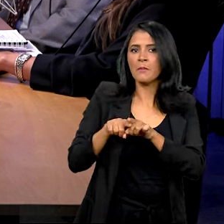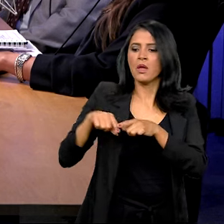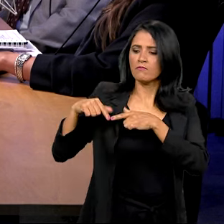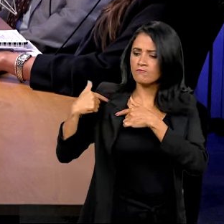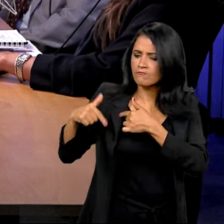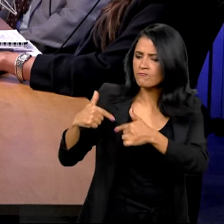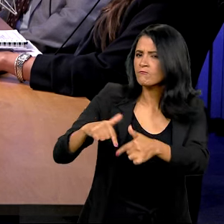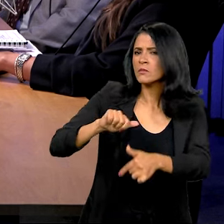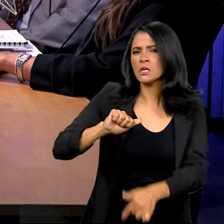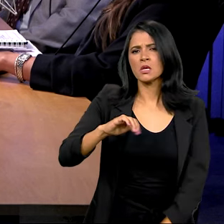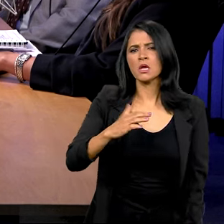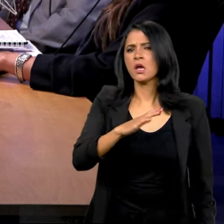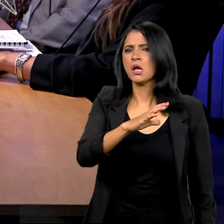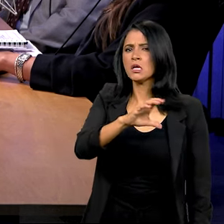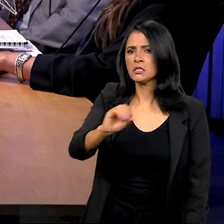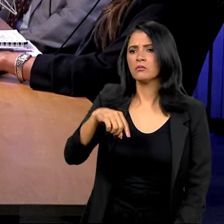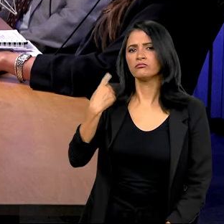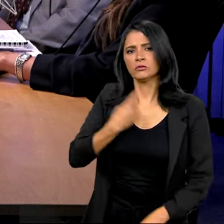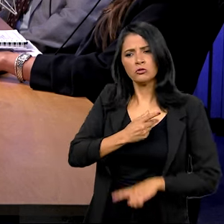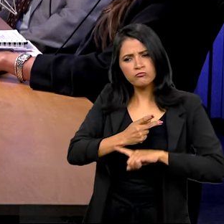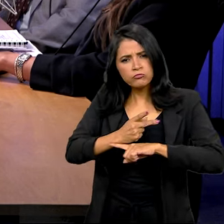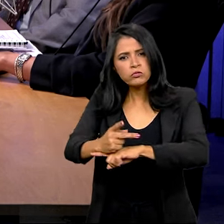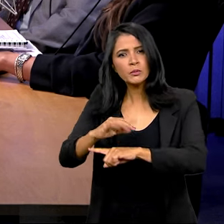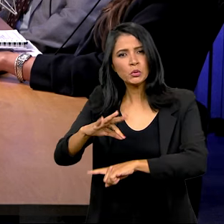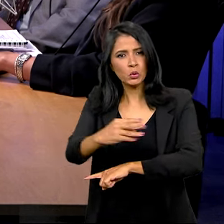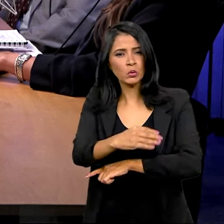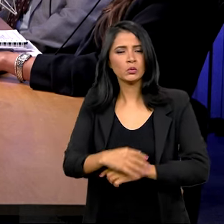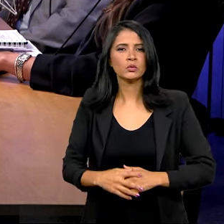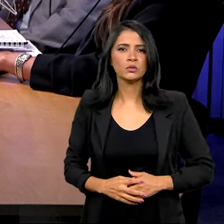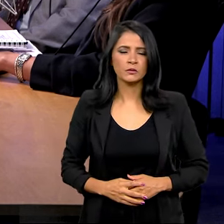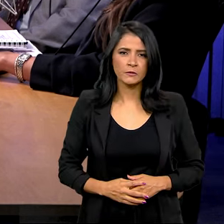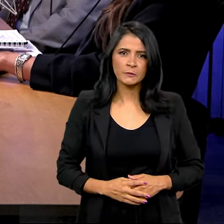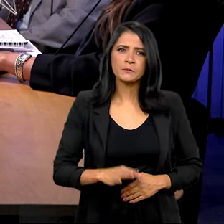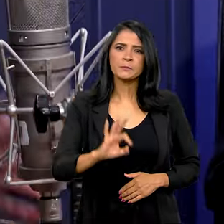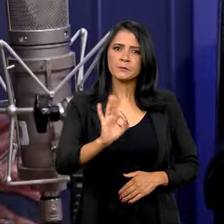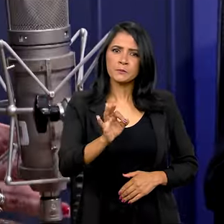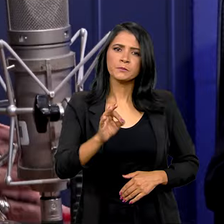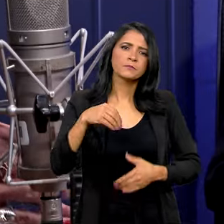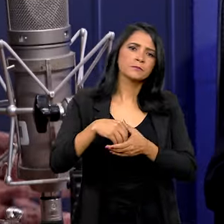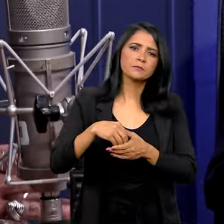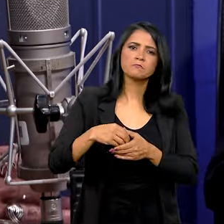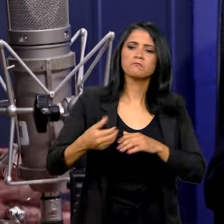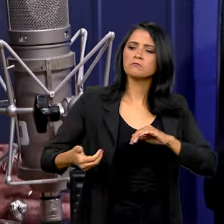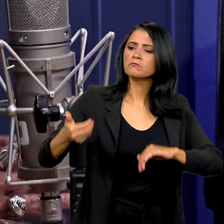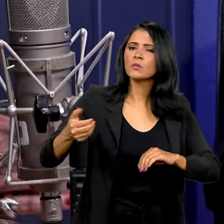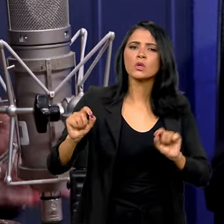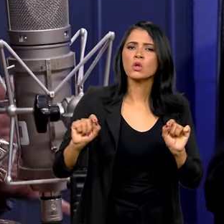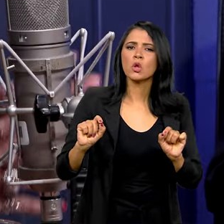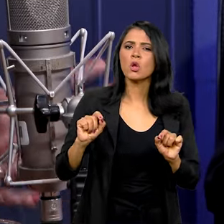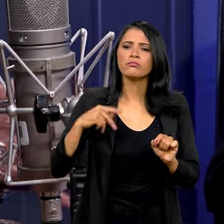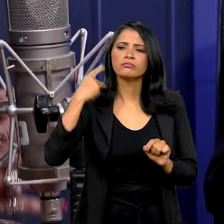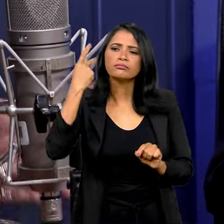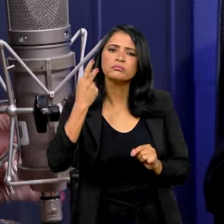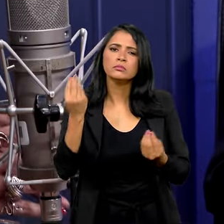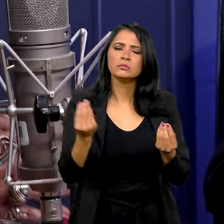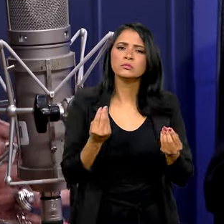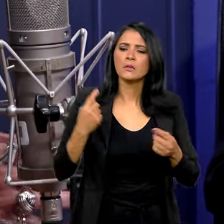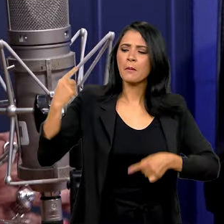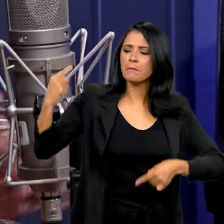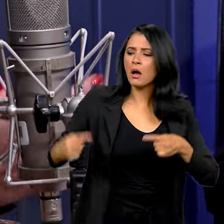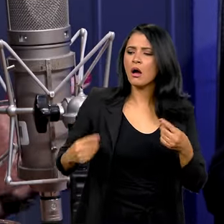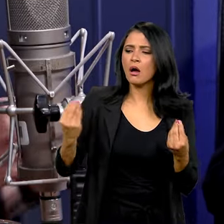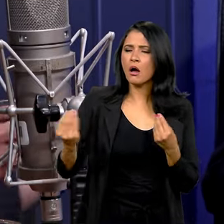ações a serem perseguidas conjuntamente por todos uhum nos parlamentos como é que tá essa